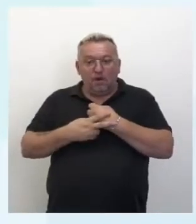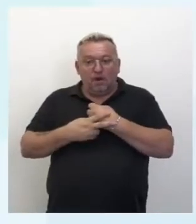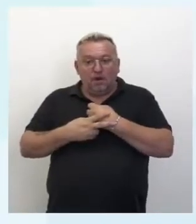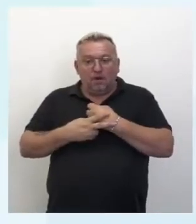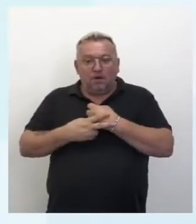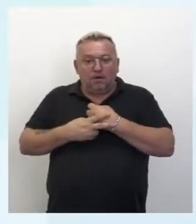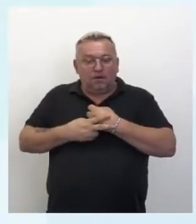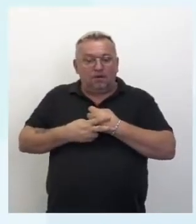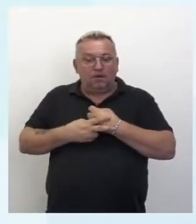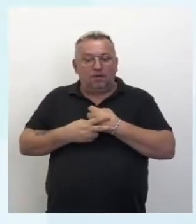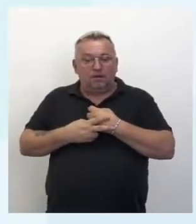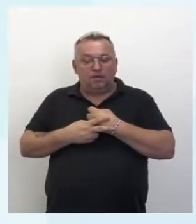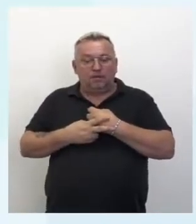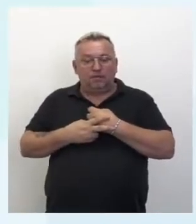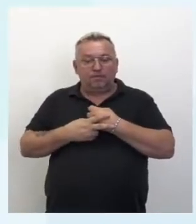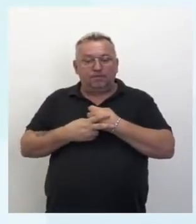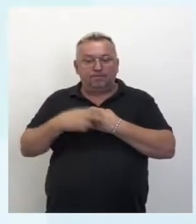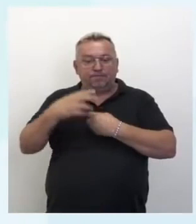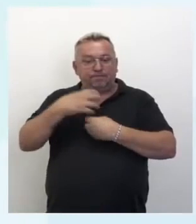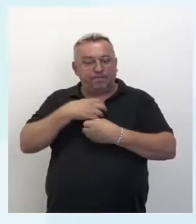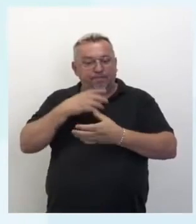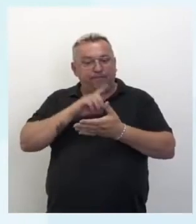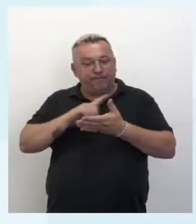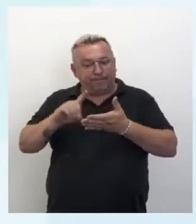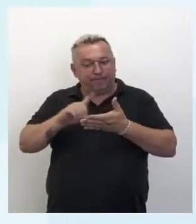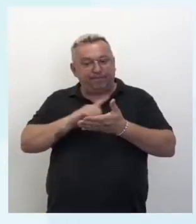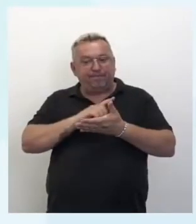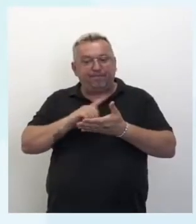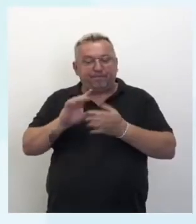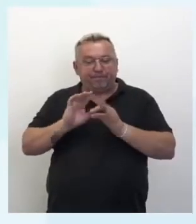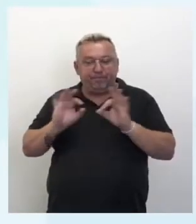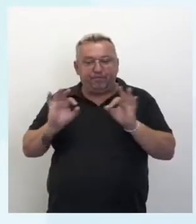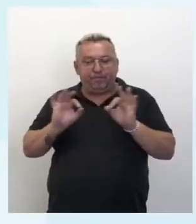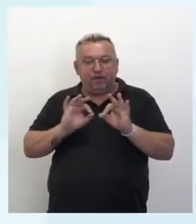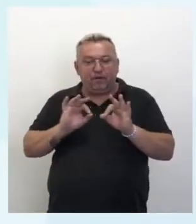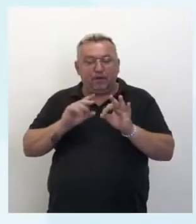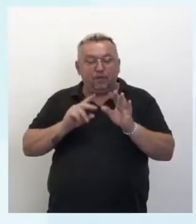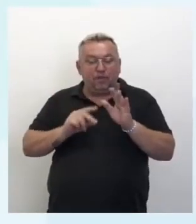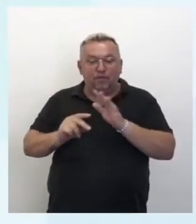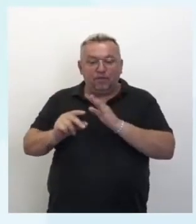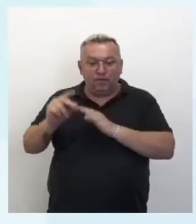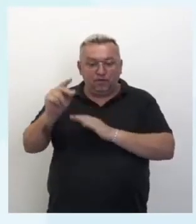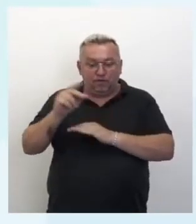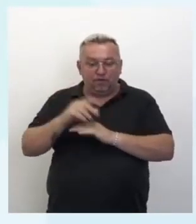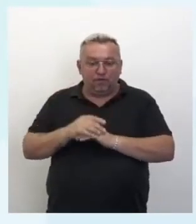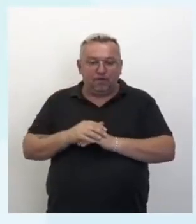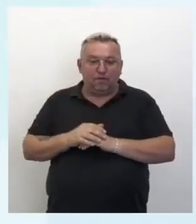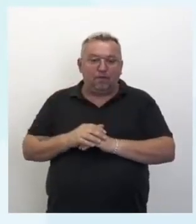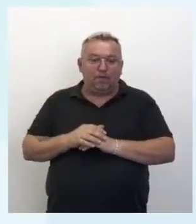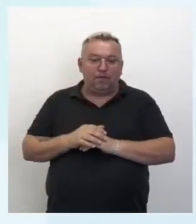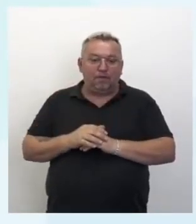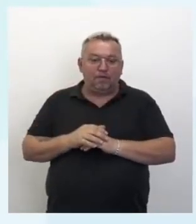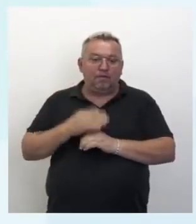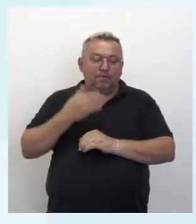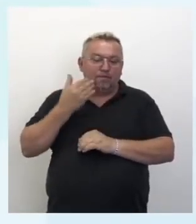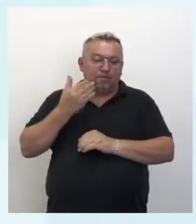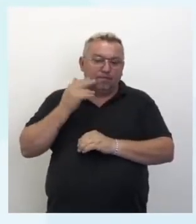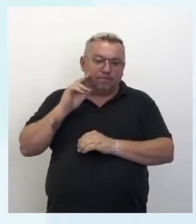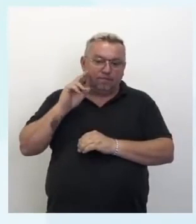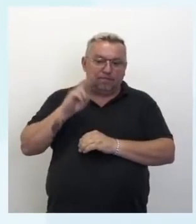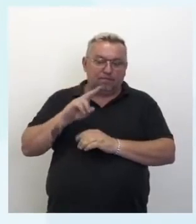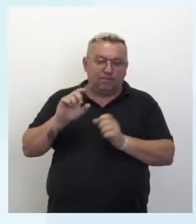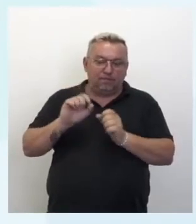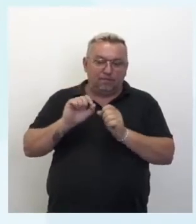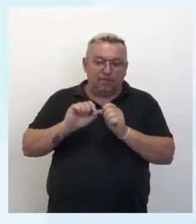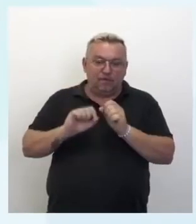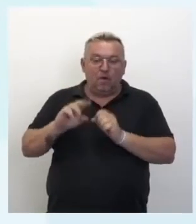jeito que ele é lá no dicionário, não precisa conjugar nada, ó, tá no infinitivo. Não precisa saber o nome, mas é fácil você saber aqui, não